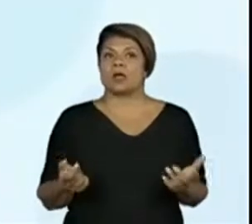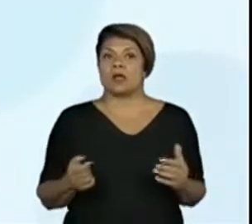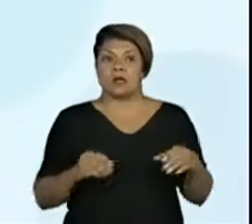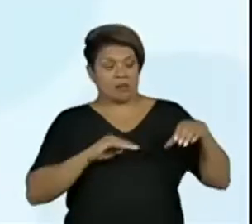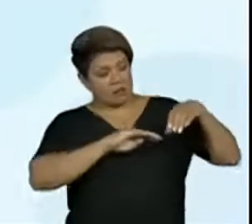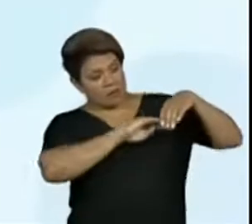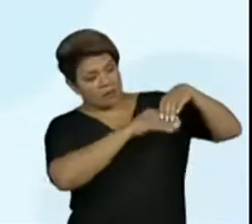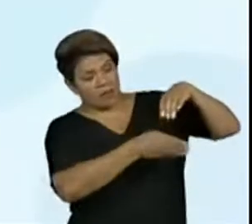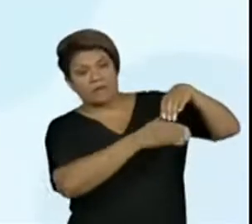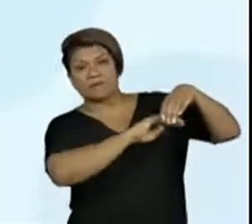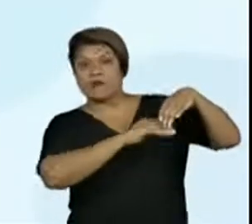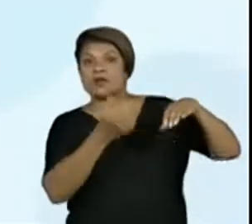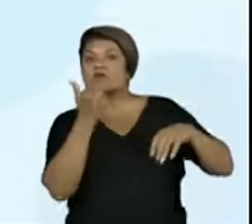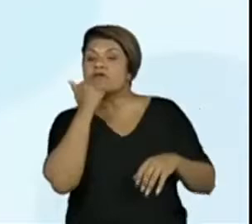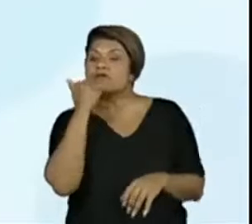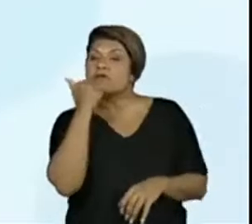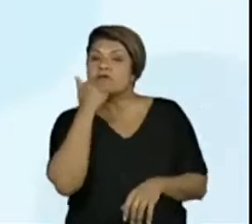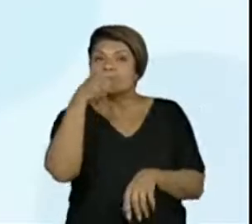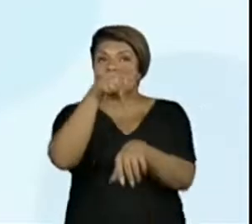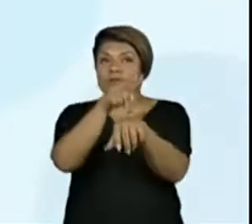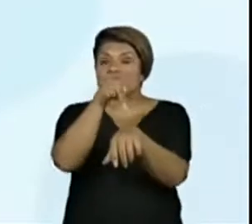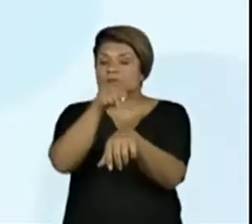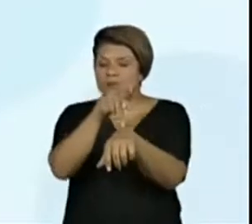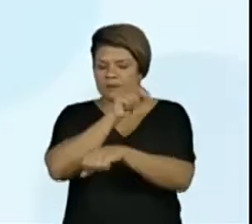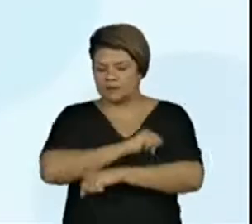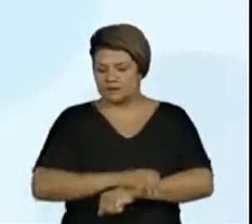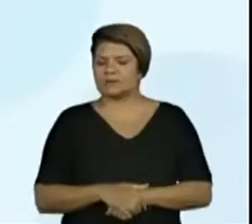Cavernas, ossos e pedras.